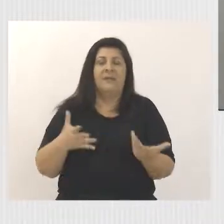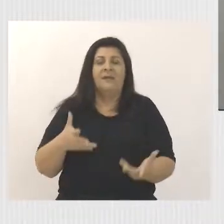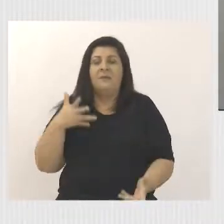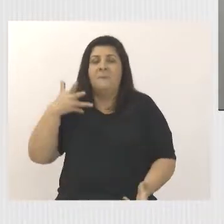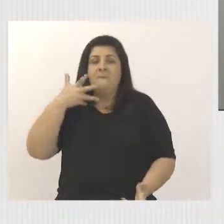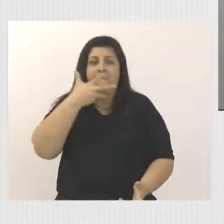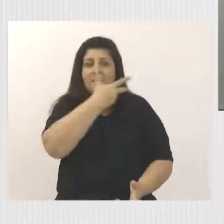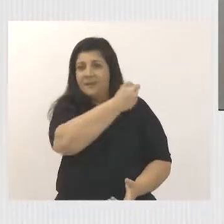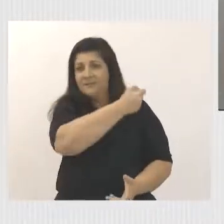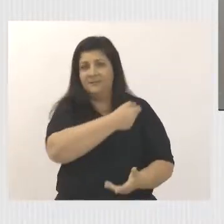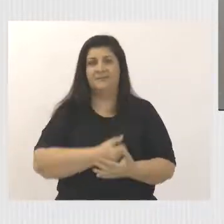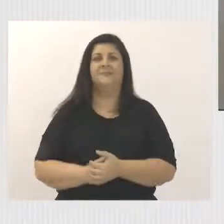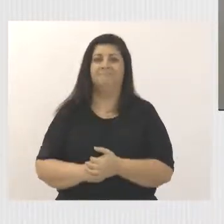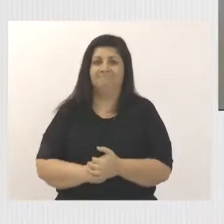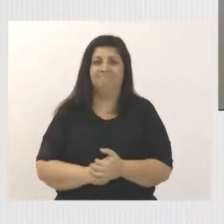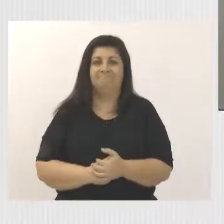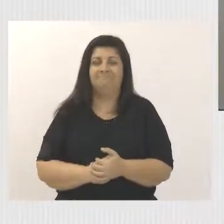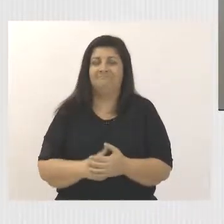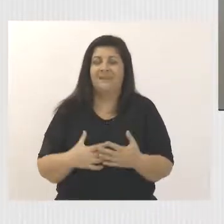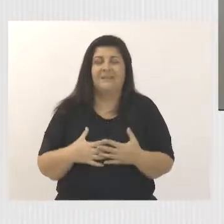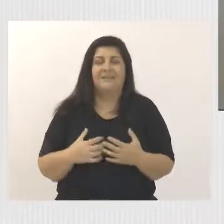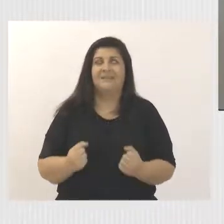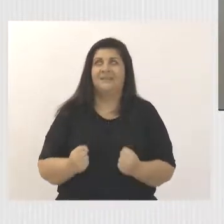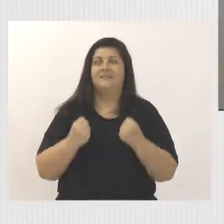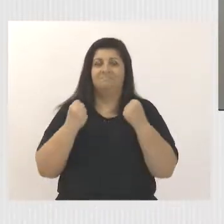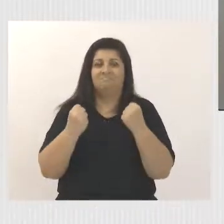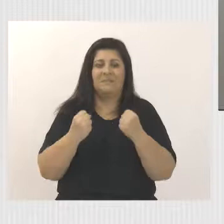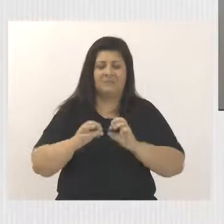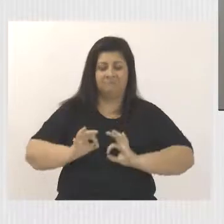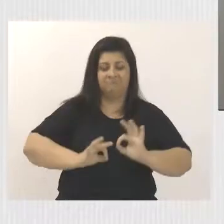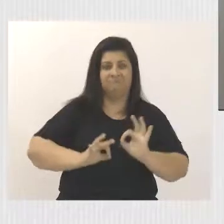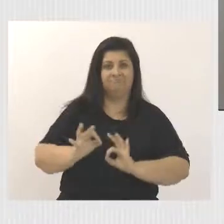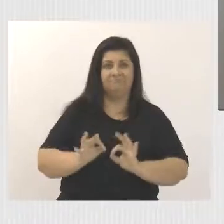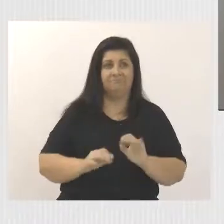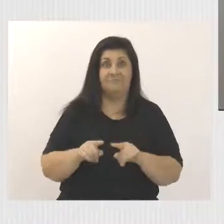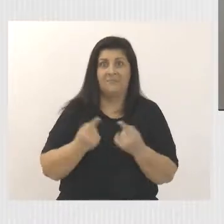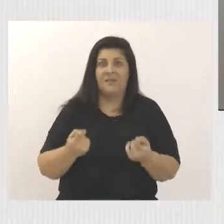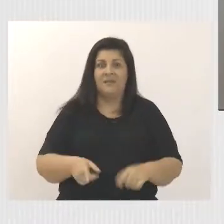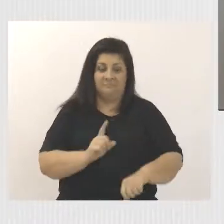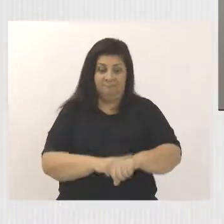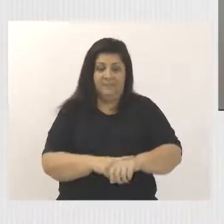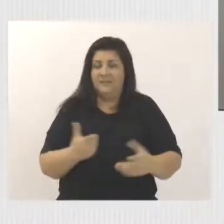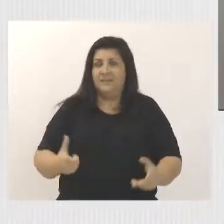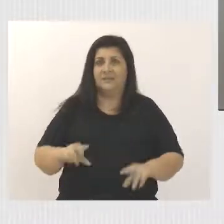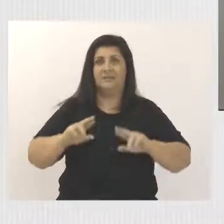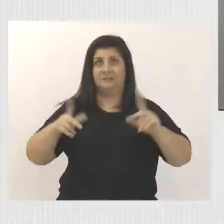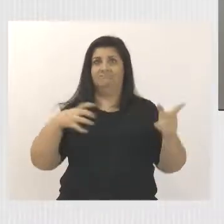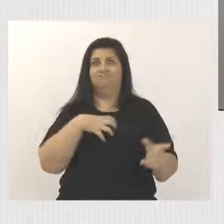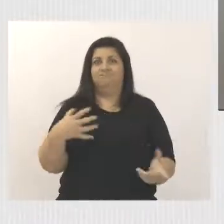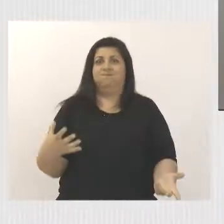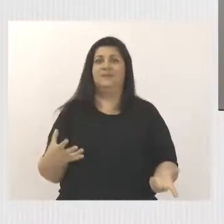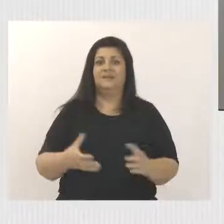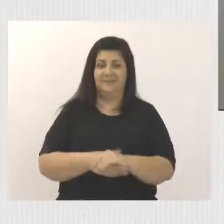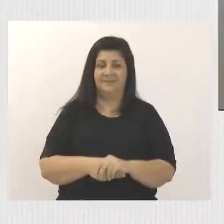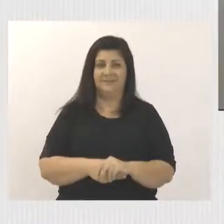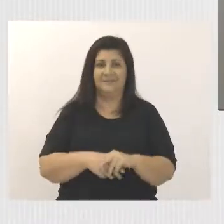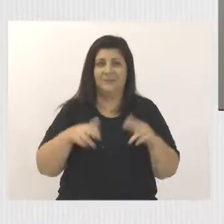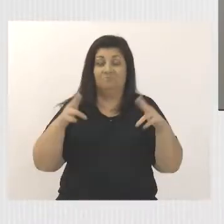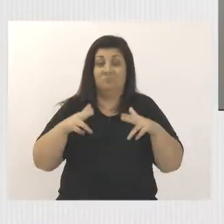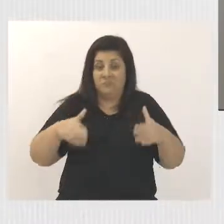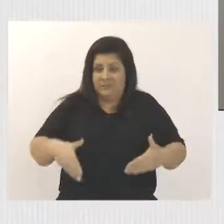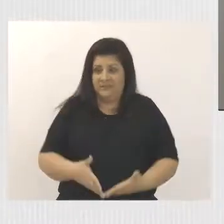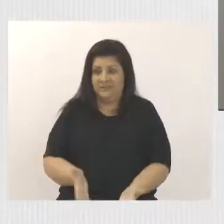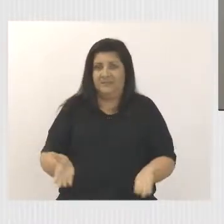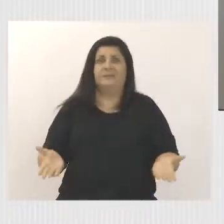maravilhoso. Foi uma superação. Eu me preparei, mas o momento é diferente, né? Eu nunca parei, então não